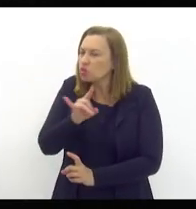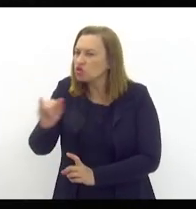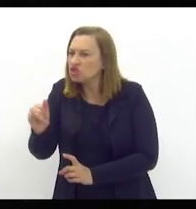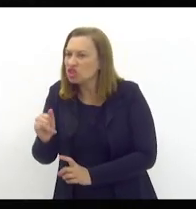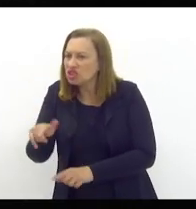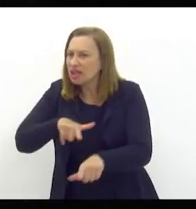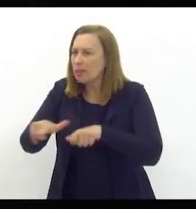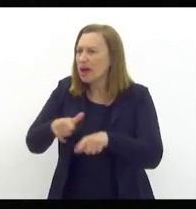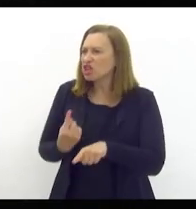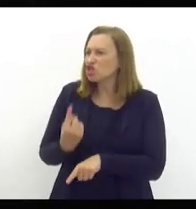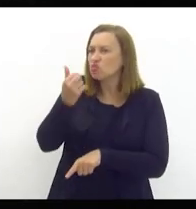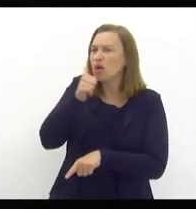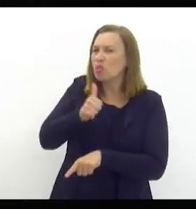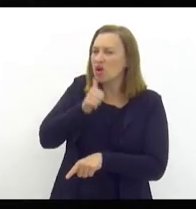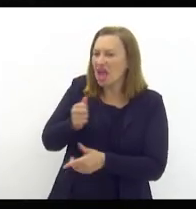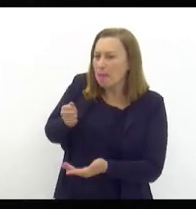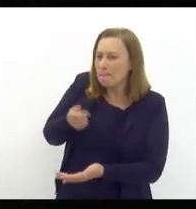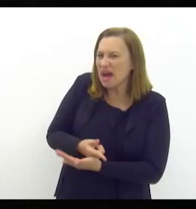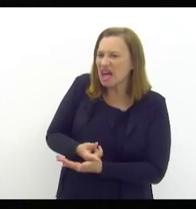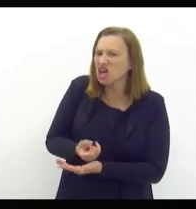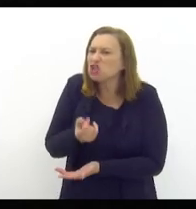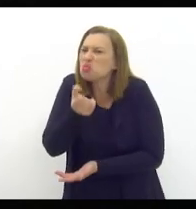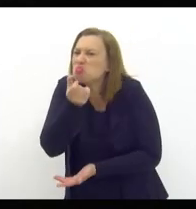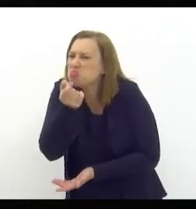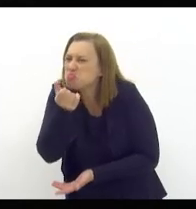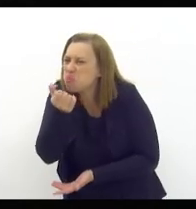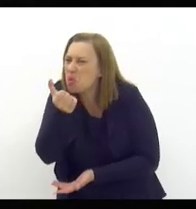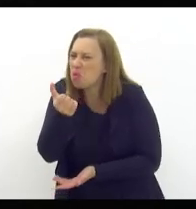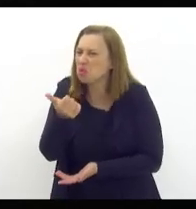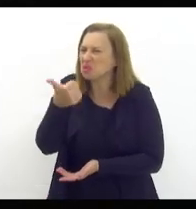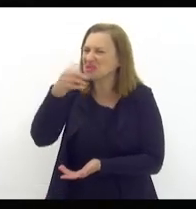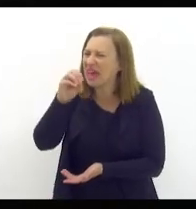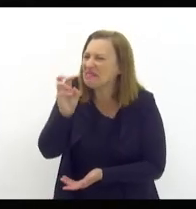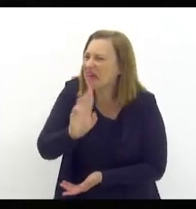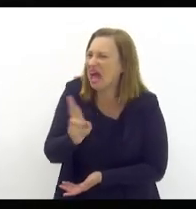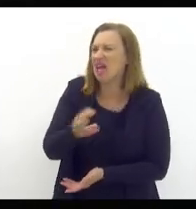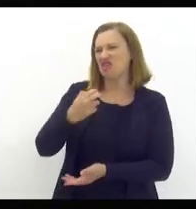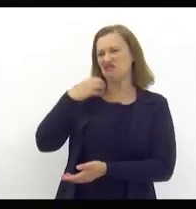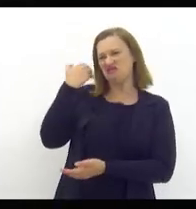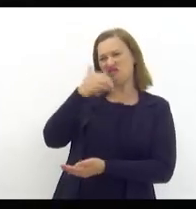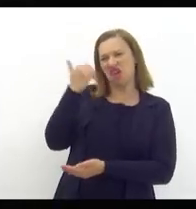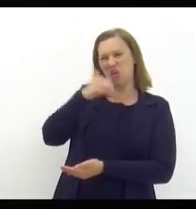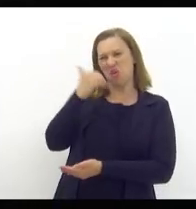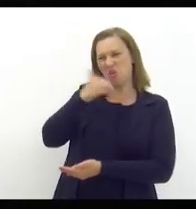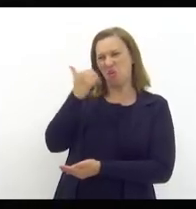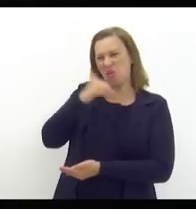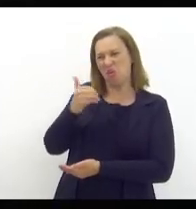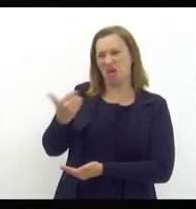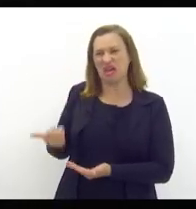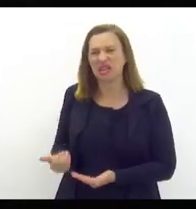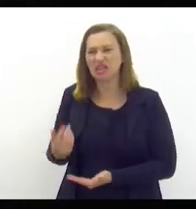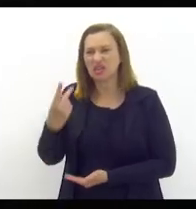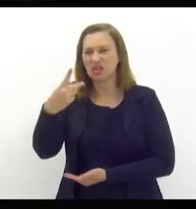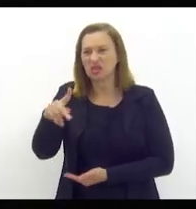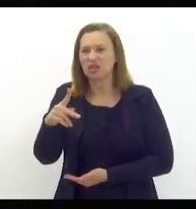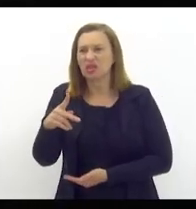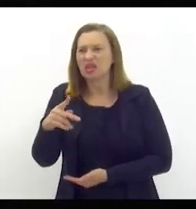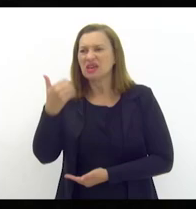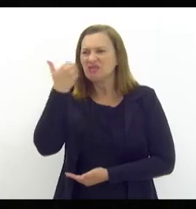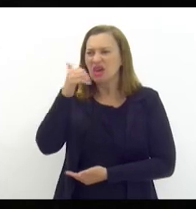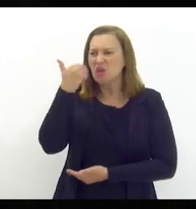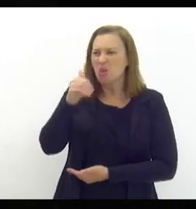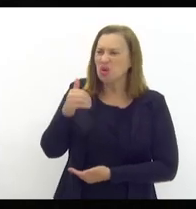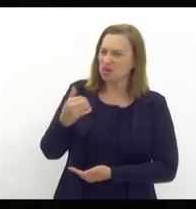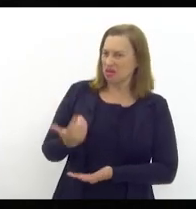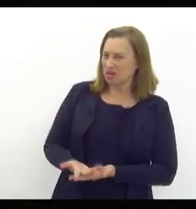mulher dessa, pagando por um latão de marisco 10 reais, toma vergonha nessa cara e vá cuidar da sua vida e